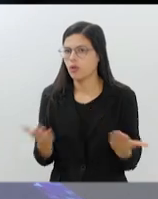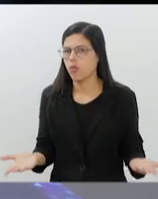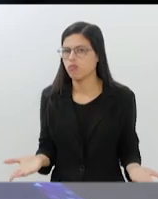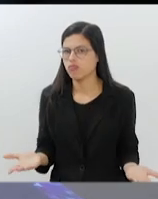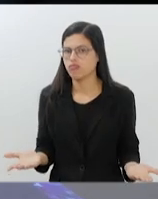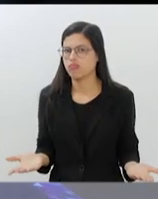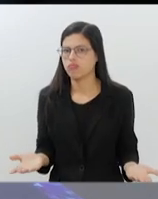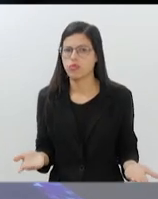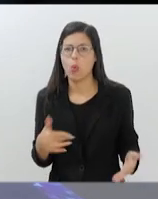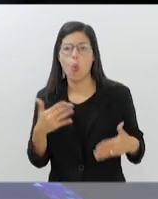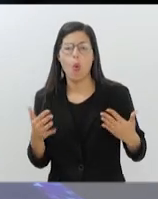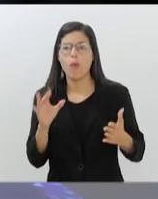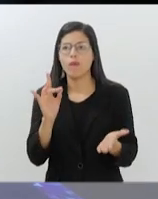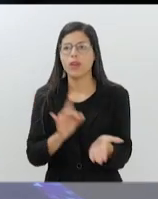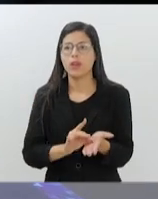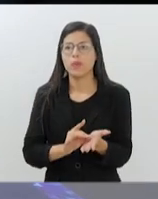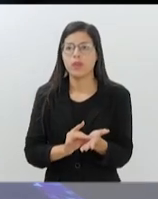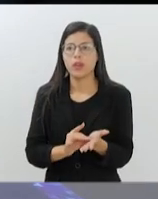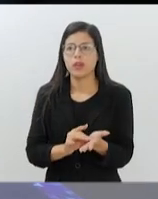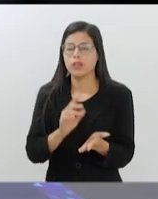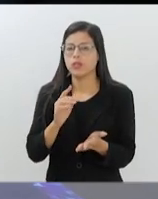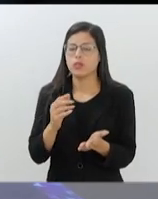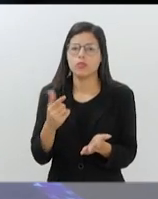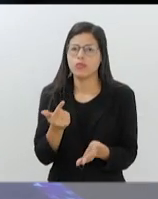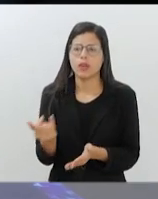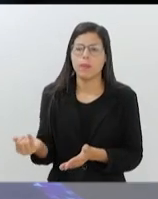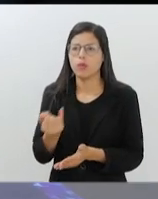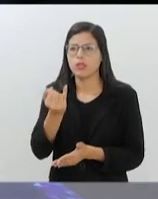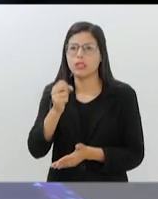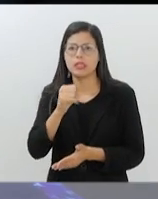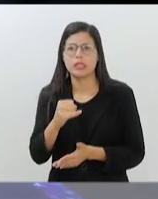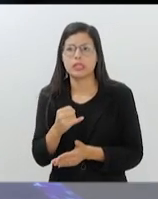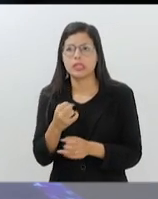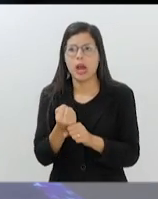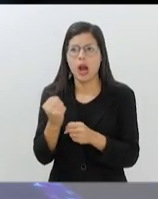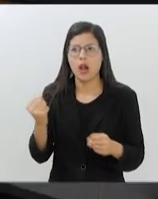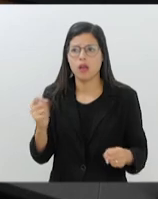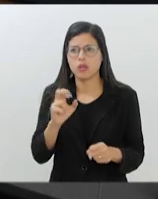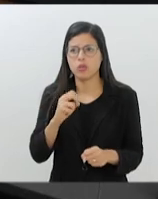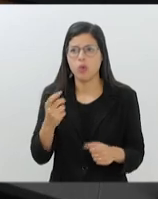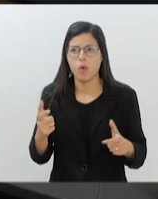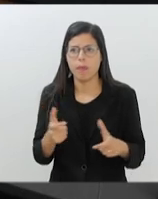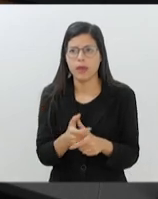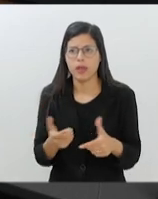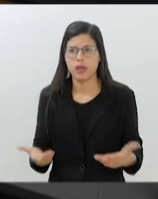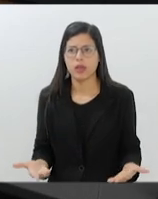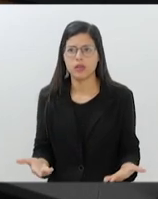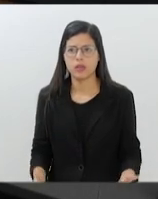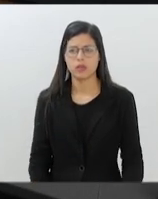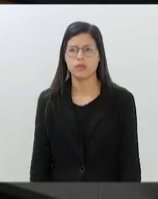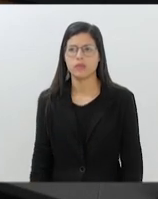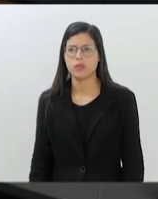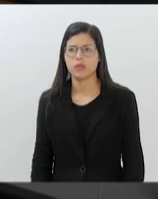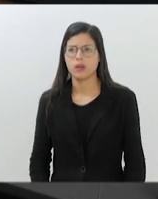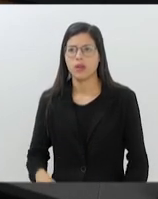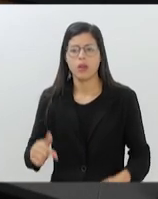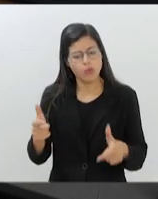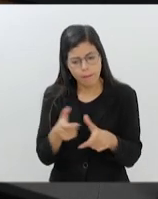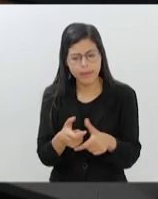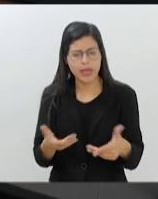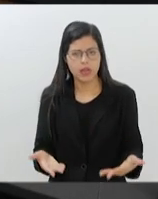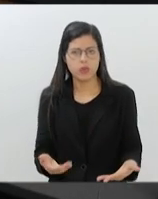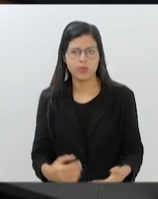primira fala não importa se é grande ou pequeno seor Igor É principalmente no Igor é É principalmente no pequeno